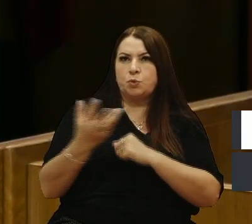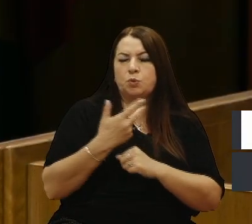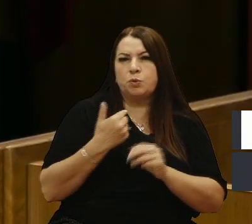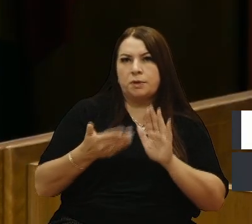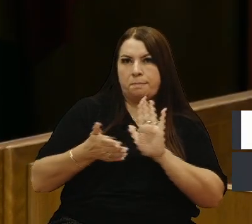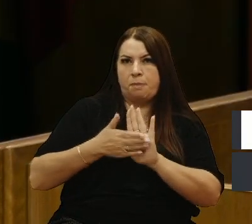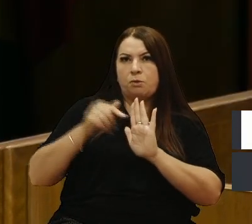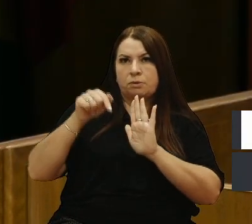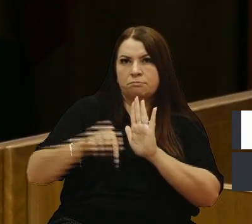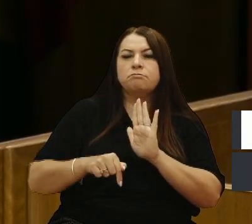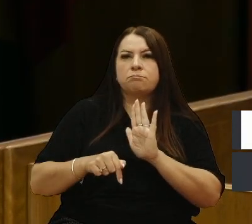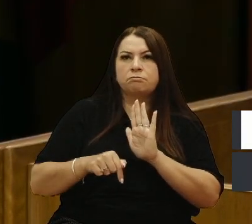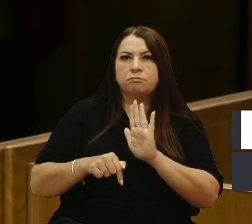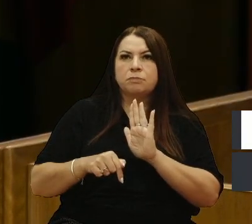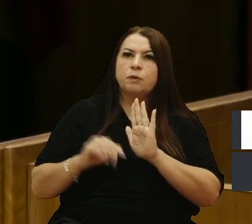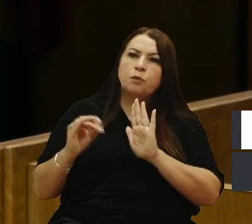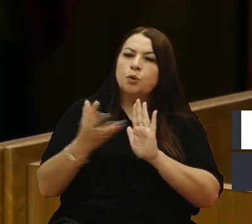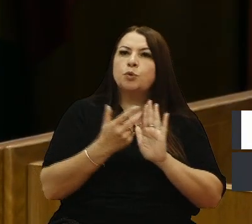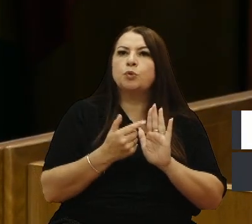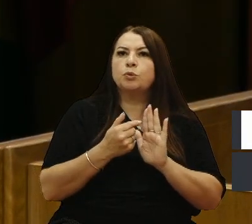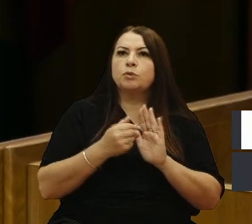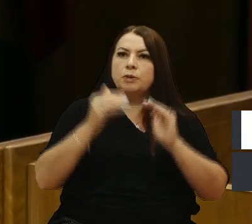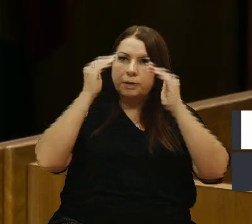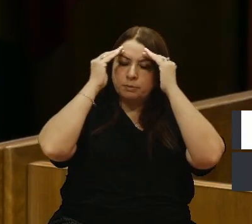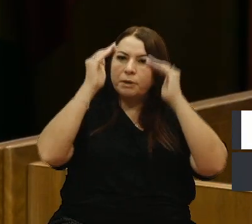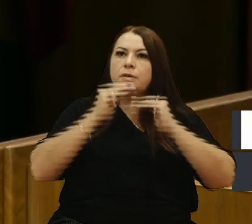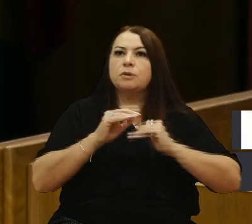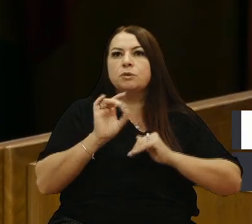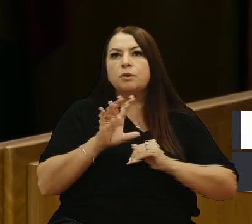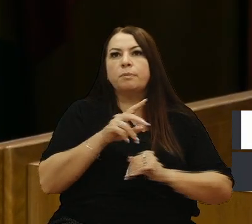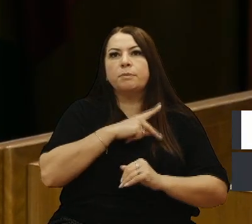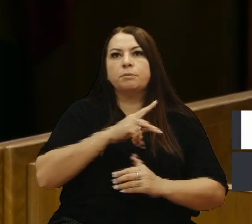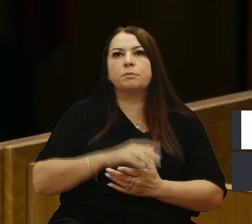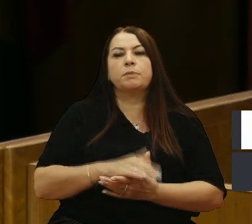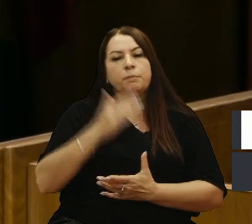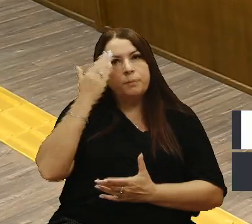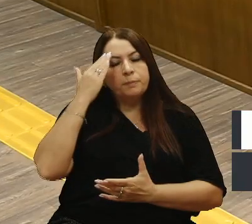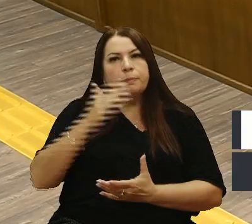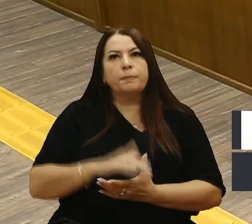pautas trazidas aqui, foram todas muito respeitadas. Seria isso, senhor presidente. Muito obrigado.